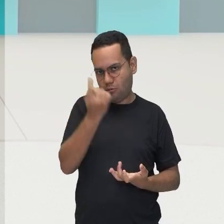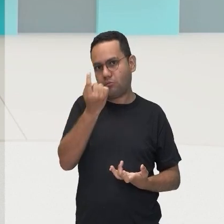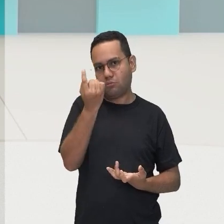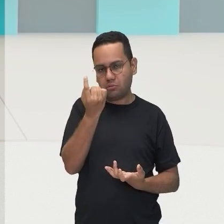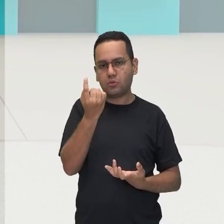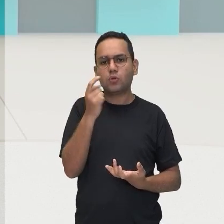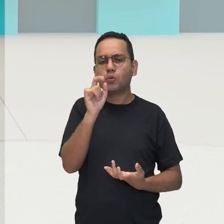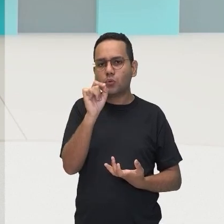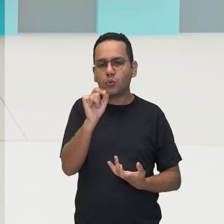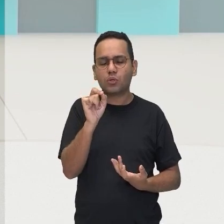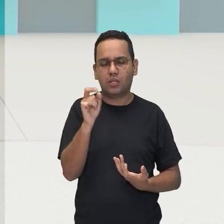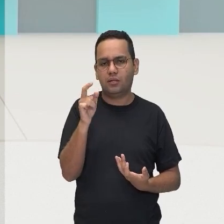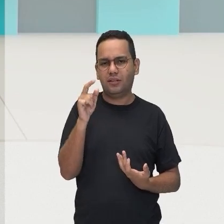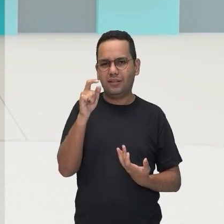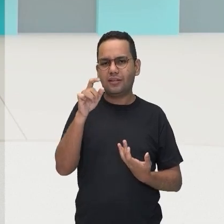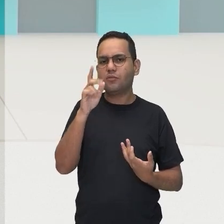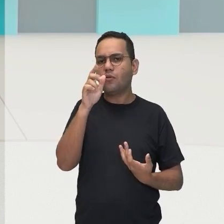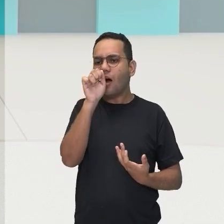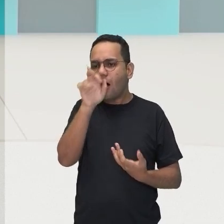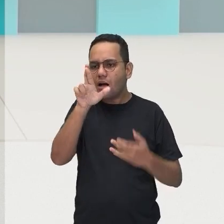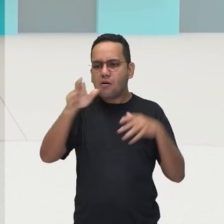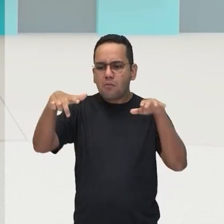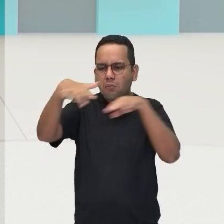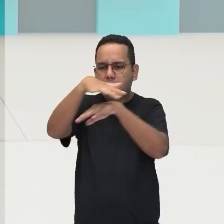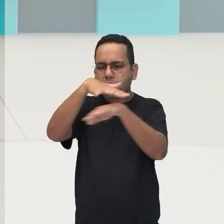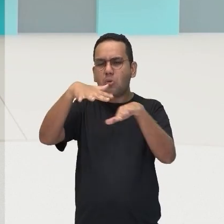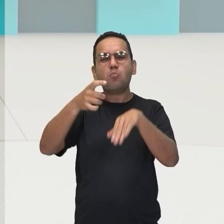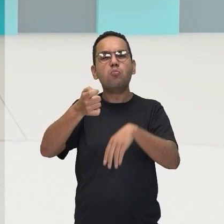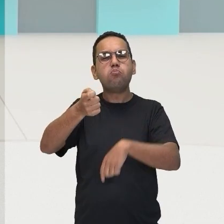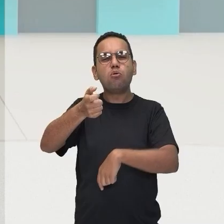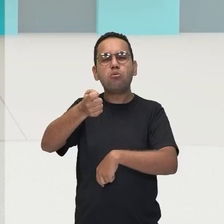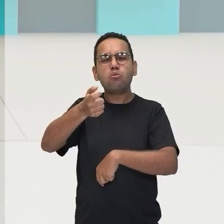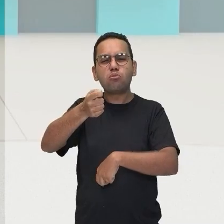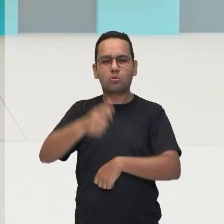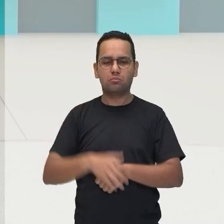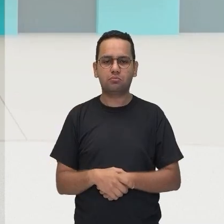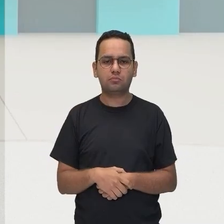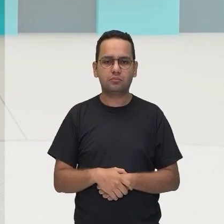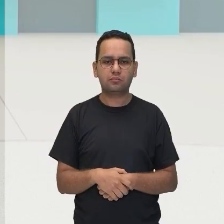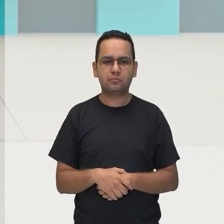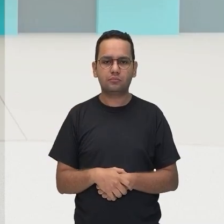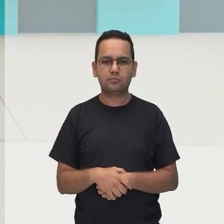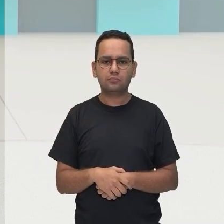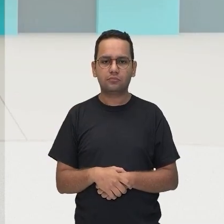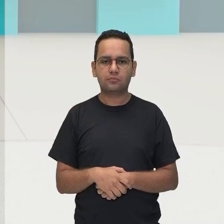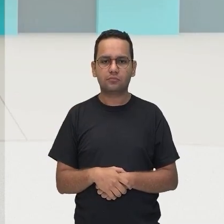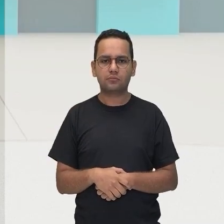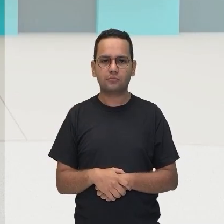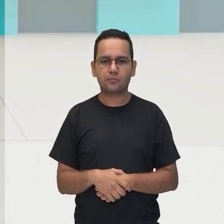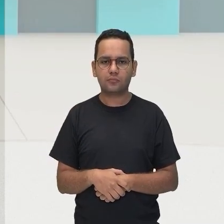ficando mais escasso, rarefeito. Então, o oxigênio, né, vai ser um pouco...